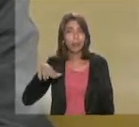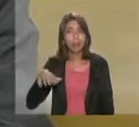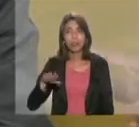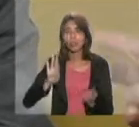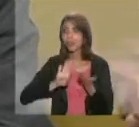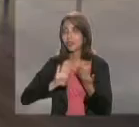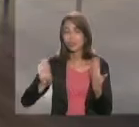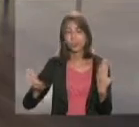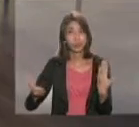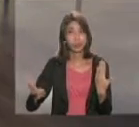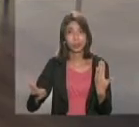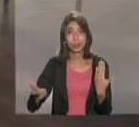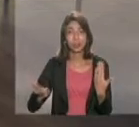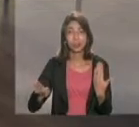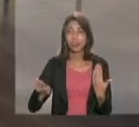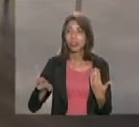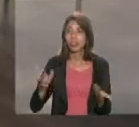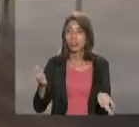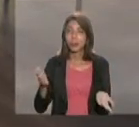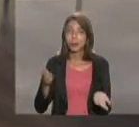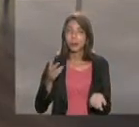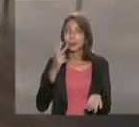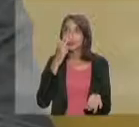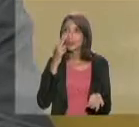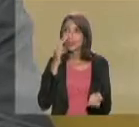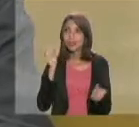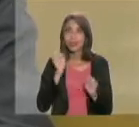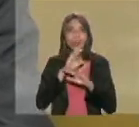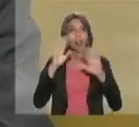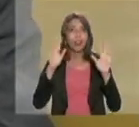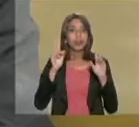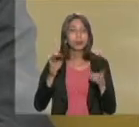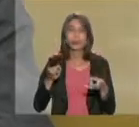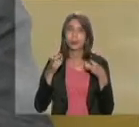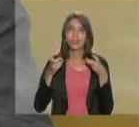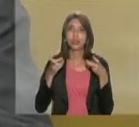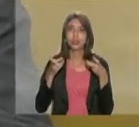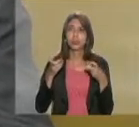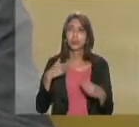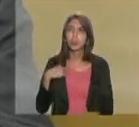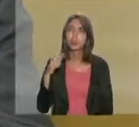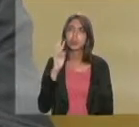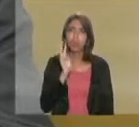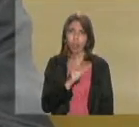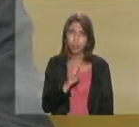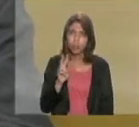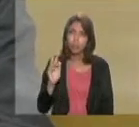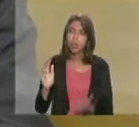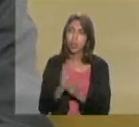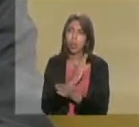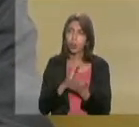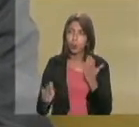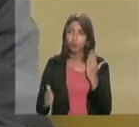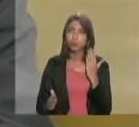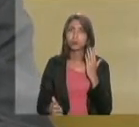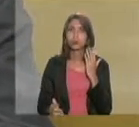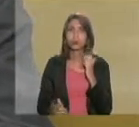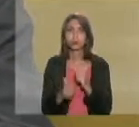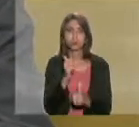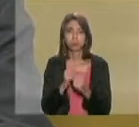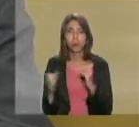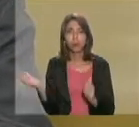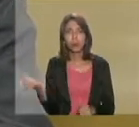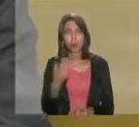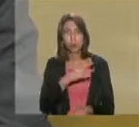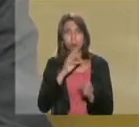estádios. O Odilon falou isso, inclusive, né? De uma forma muito clara. Eu já vi alguns jogos